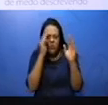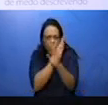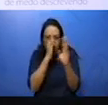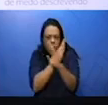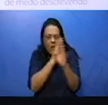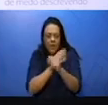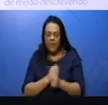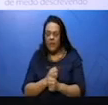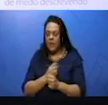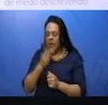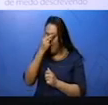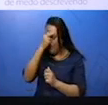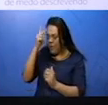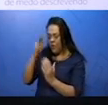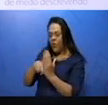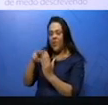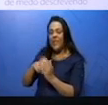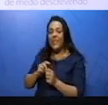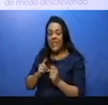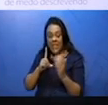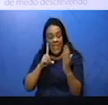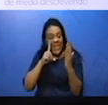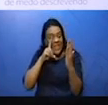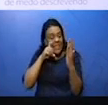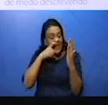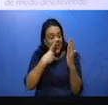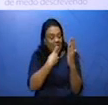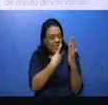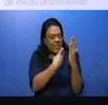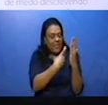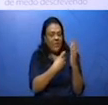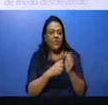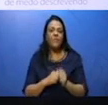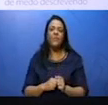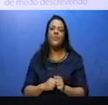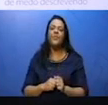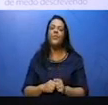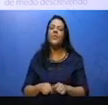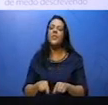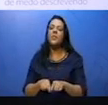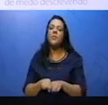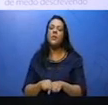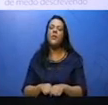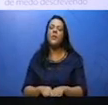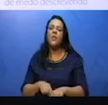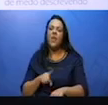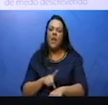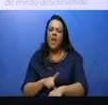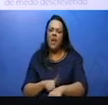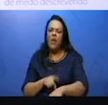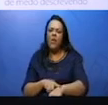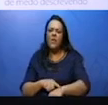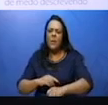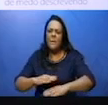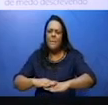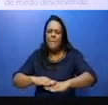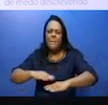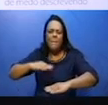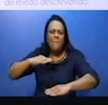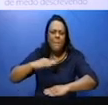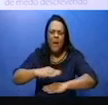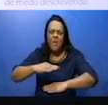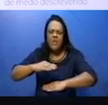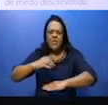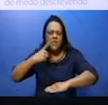que vai acontecer. E o clímax é o ponto mais intenso do conflito, quando ele mais parece insolúvel,